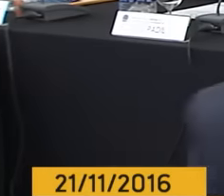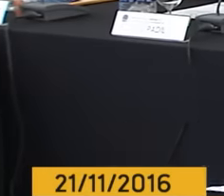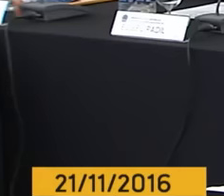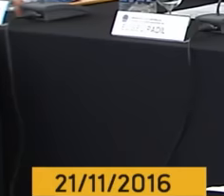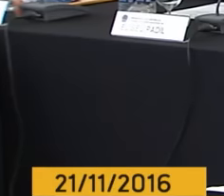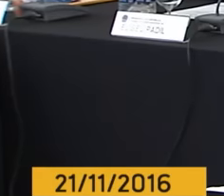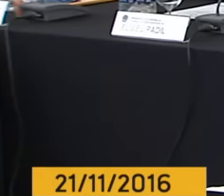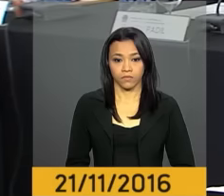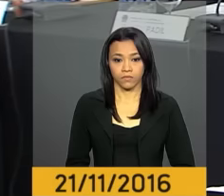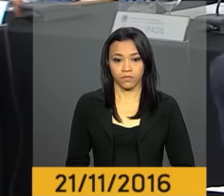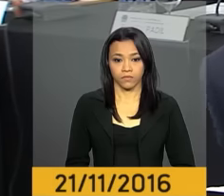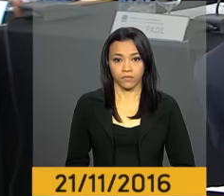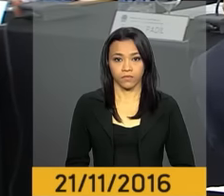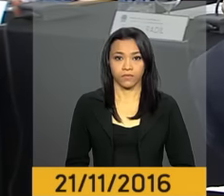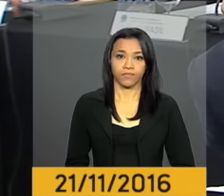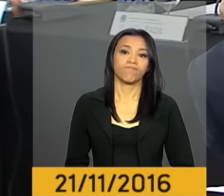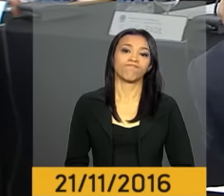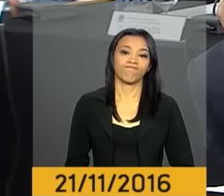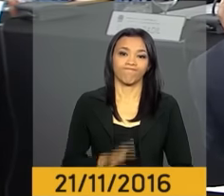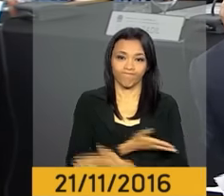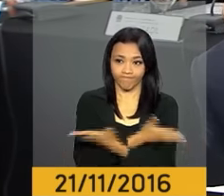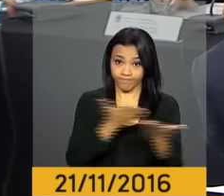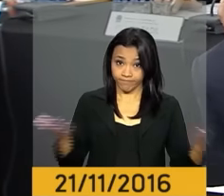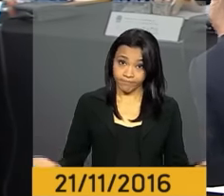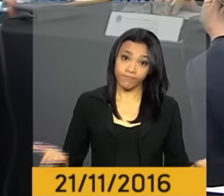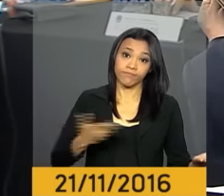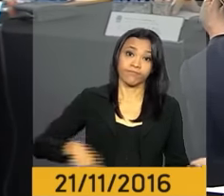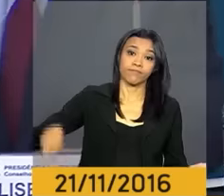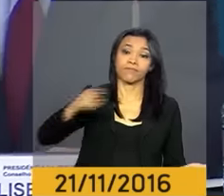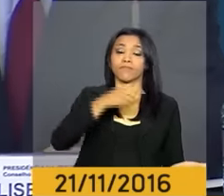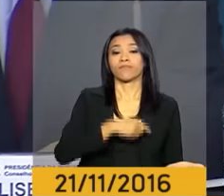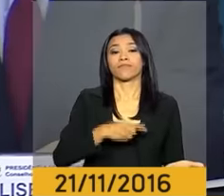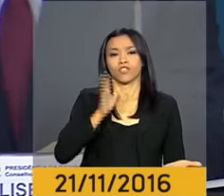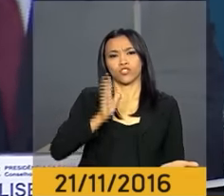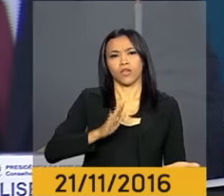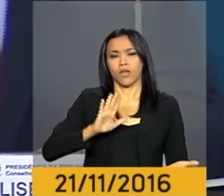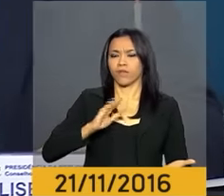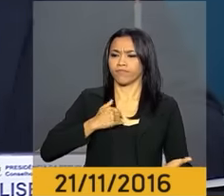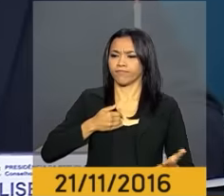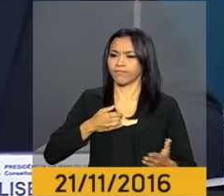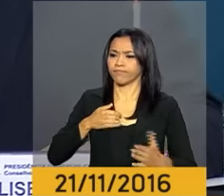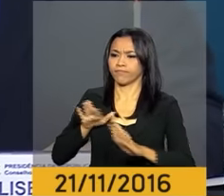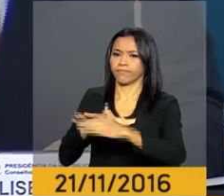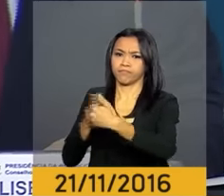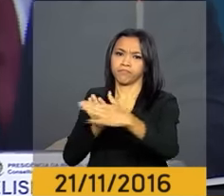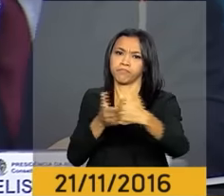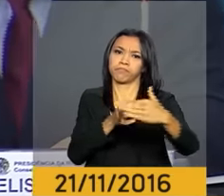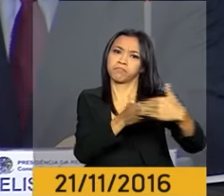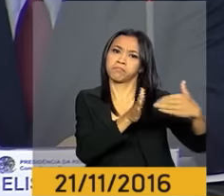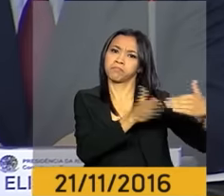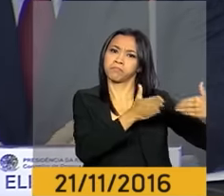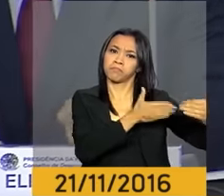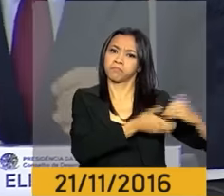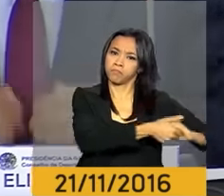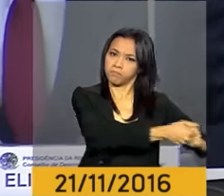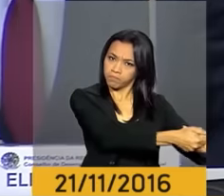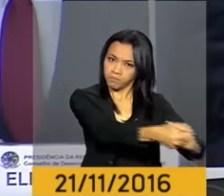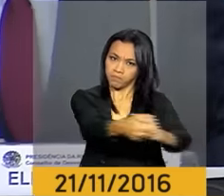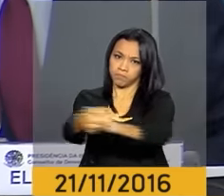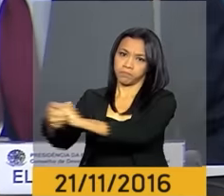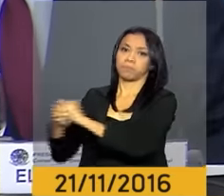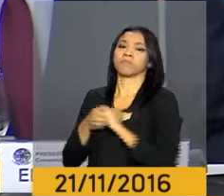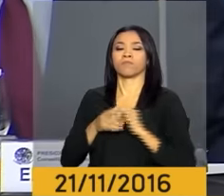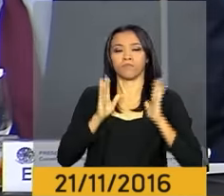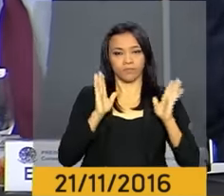Bem, meus senhores e minhas senhoras, eu já fiz um cumprimento individual a cada qual dos senhores e das senhoras,